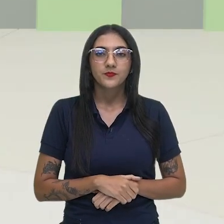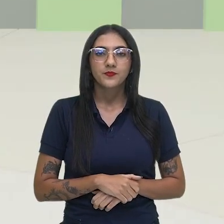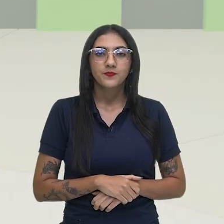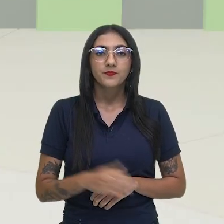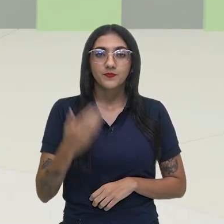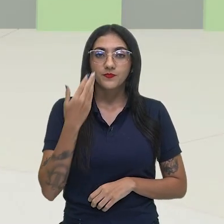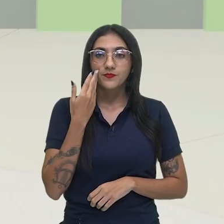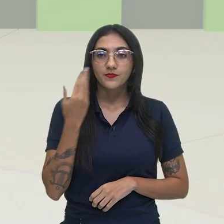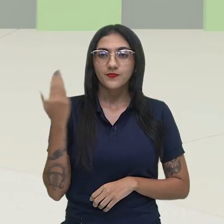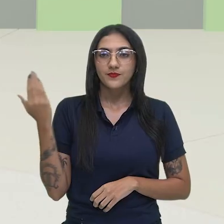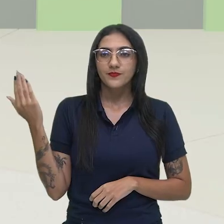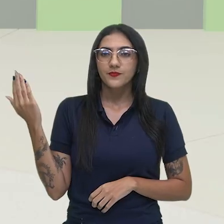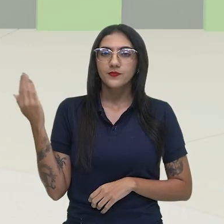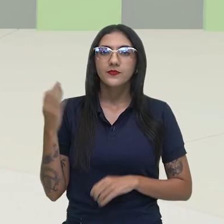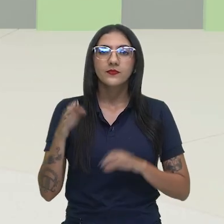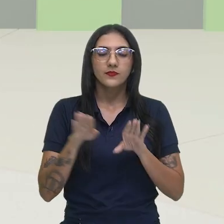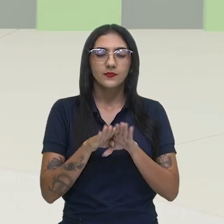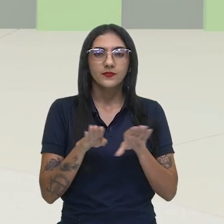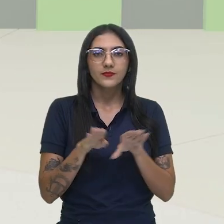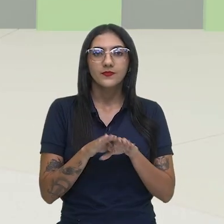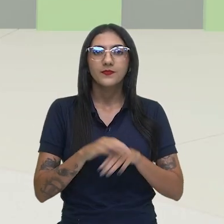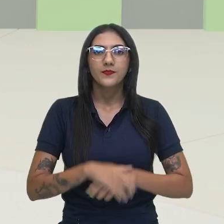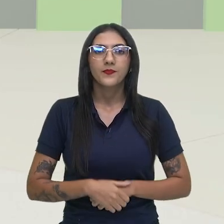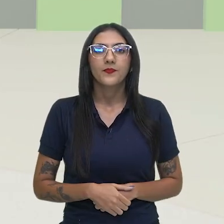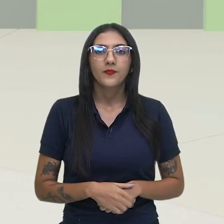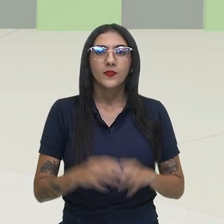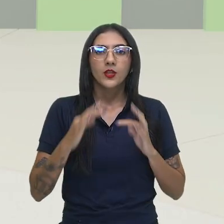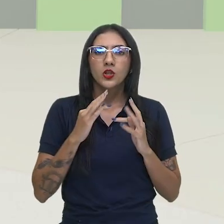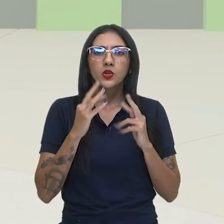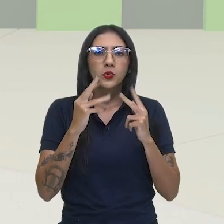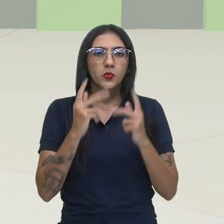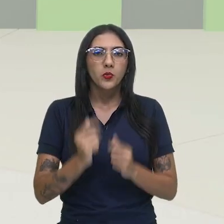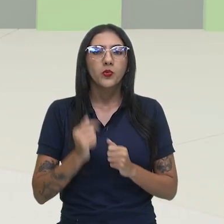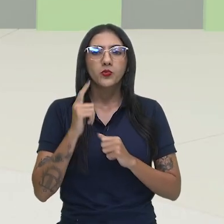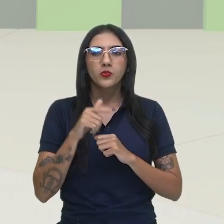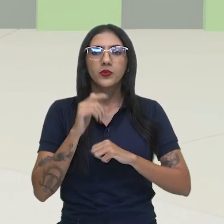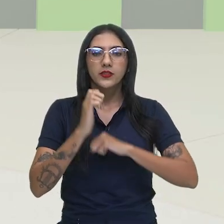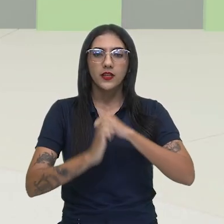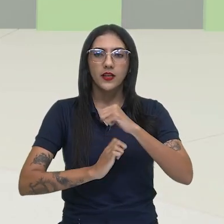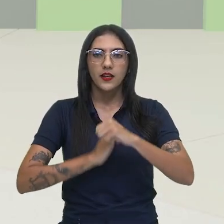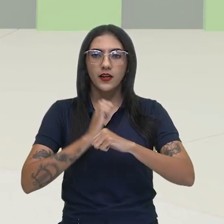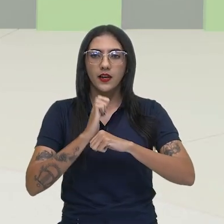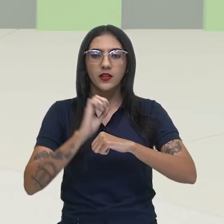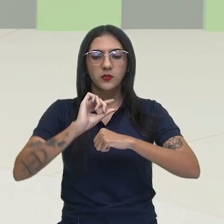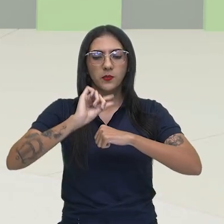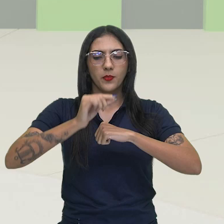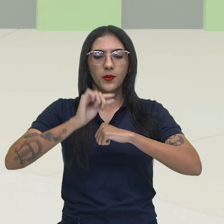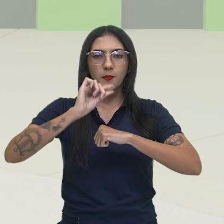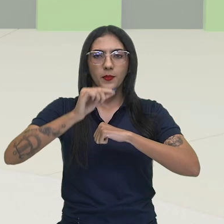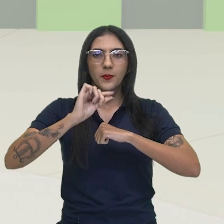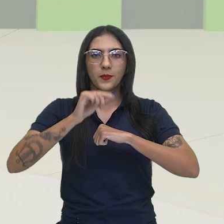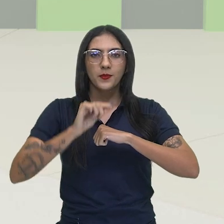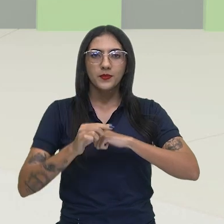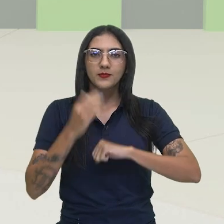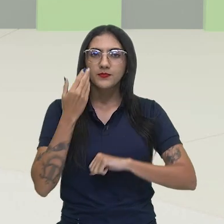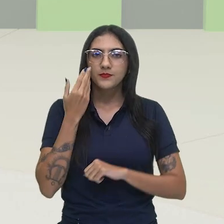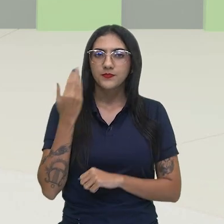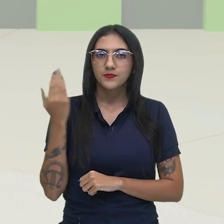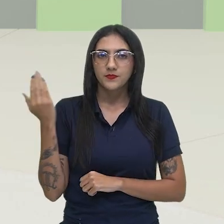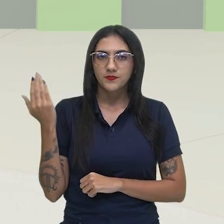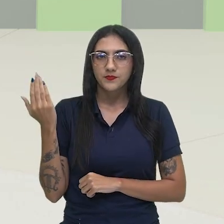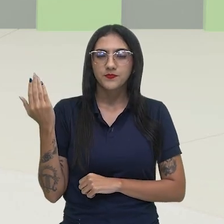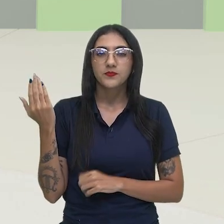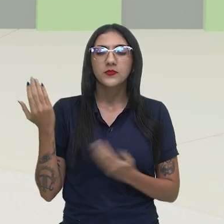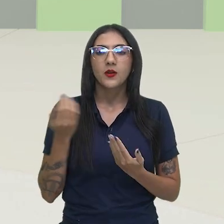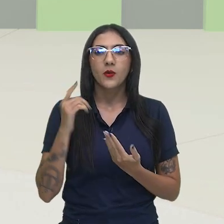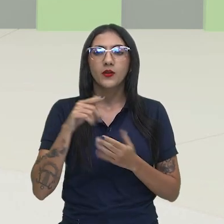para vocês também o diagrama. Todos os elétrons, todos os níveis e subníveis aqui. Isso é um diagrama